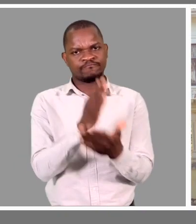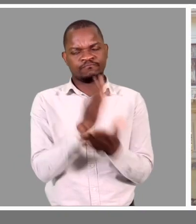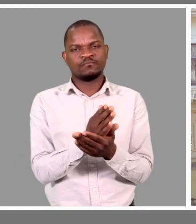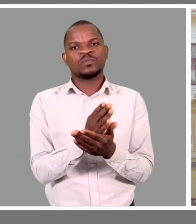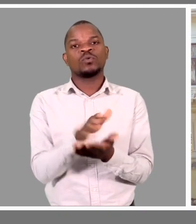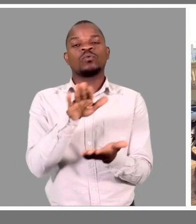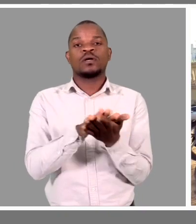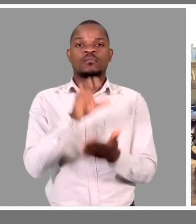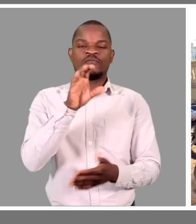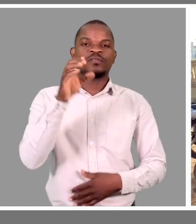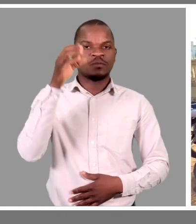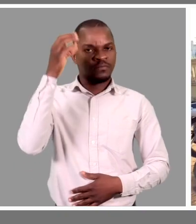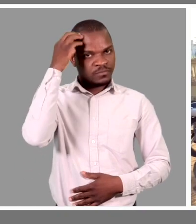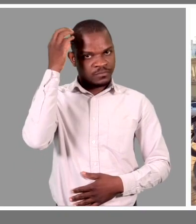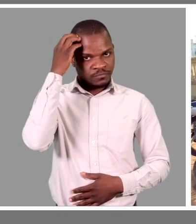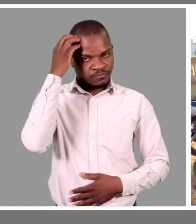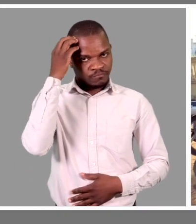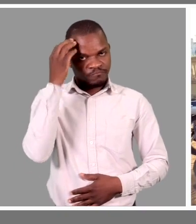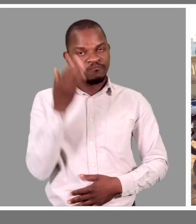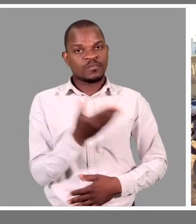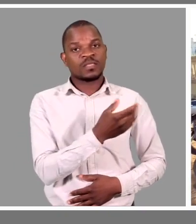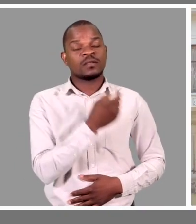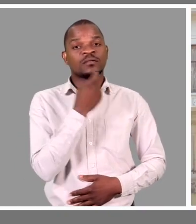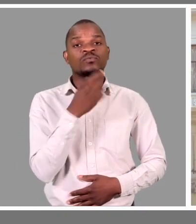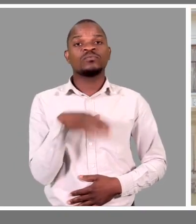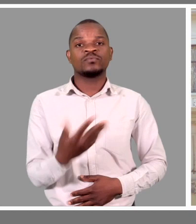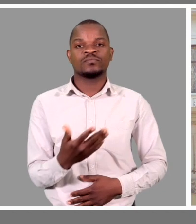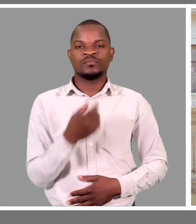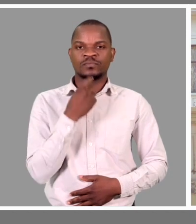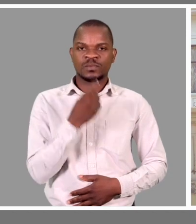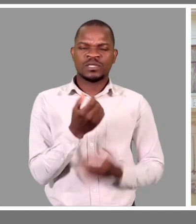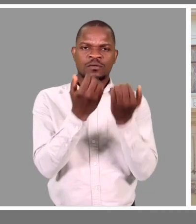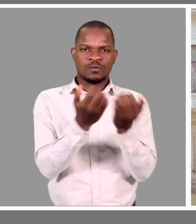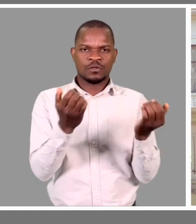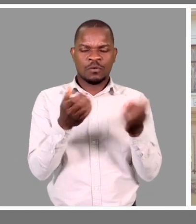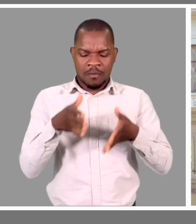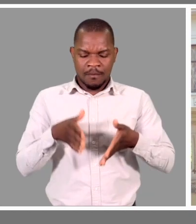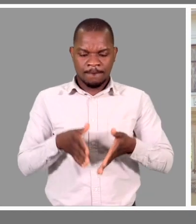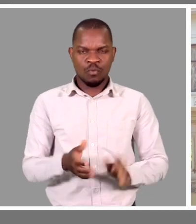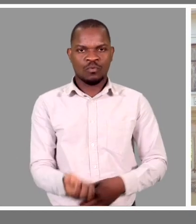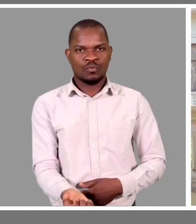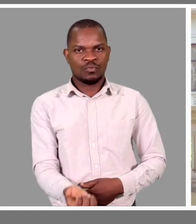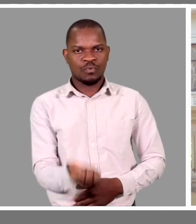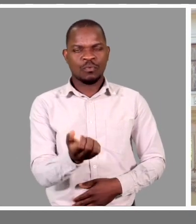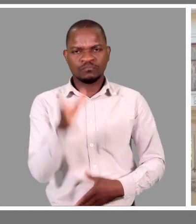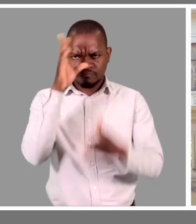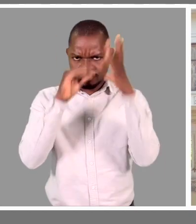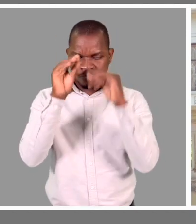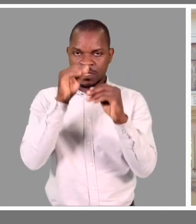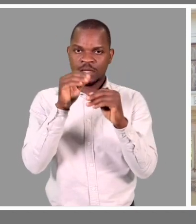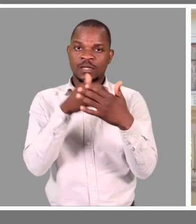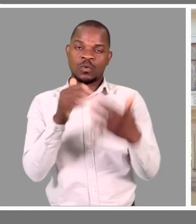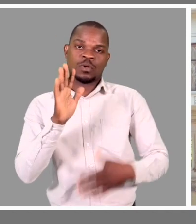setor de educação de Moaba, na província de Maputo. A criança, ela nasce com uma língua, que é a língua